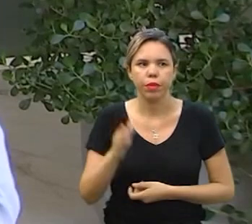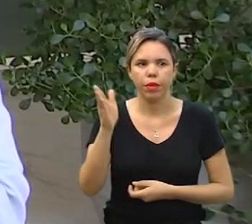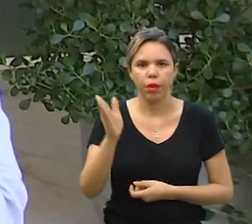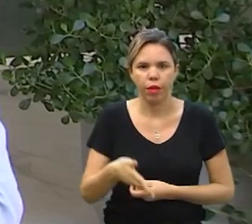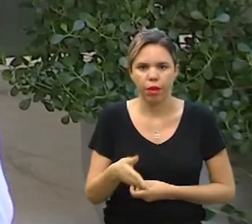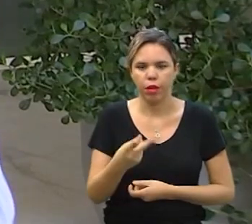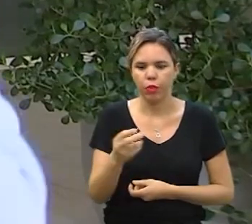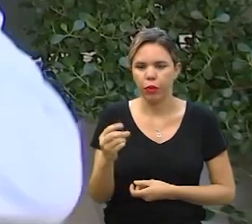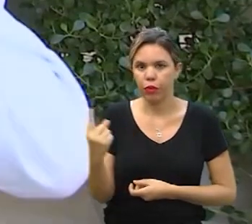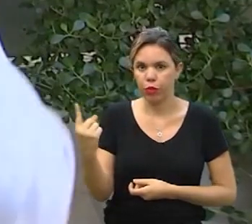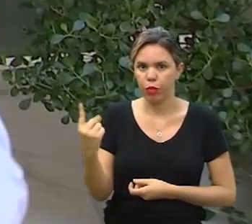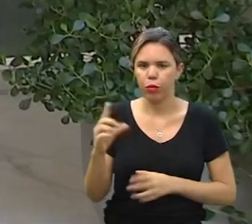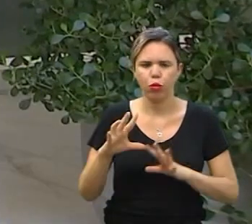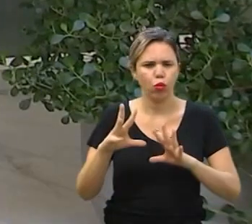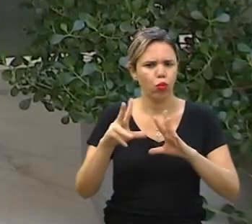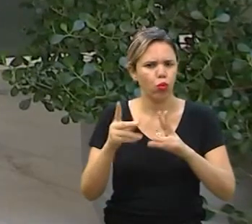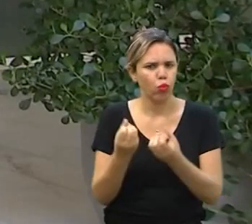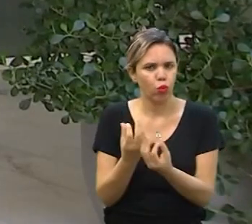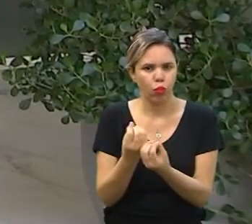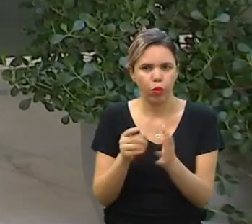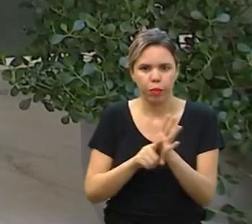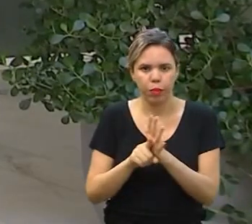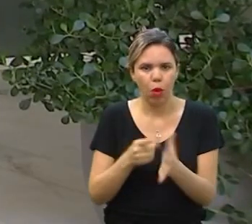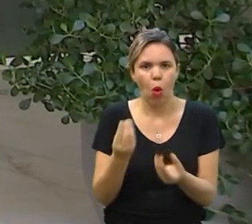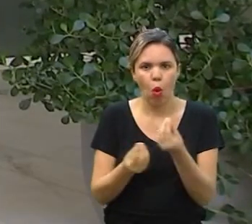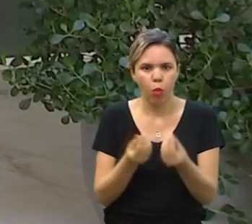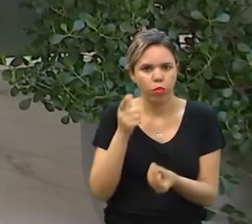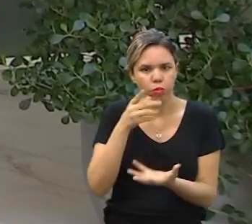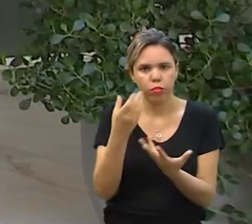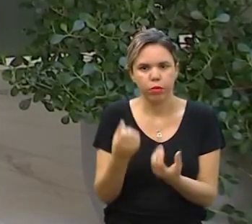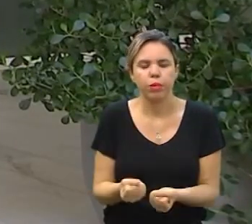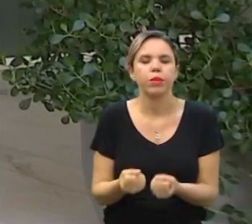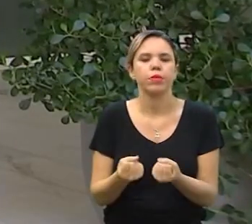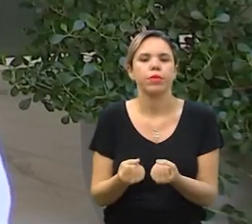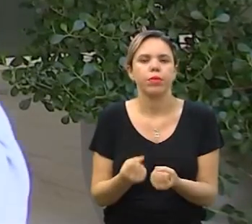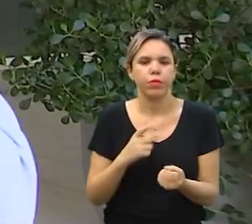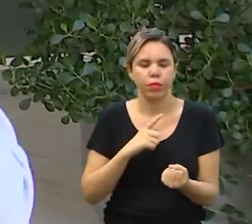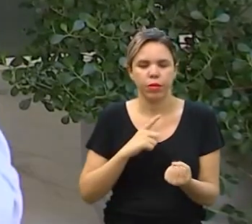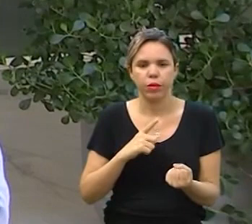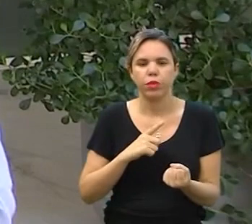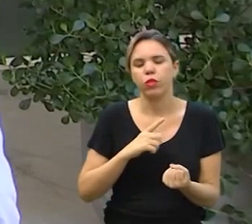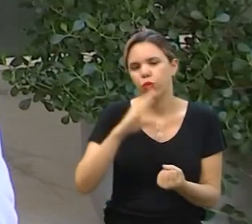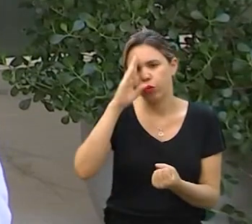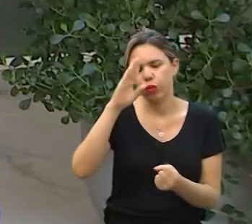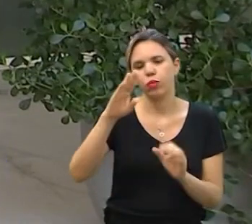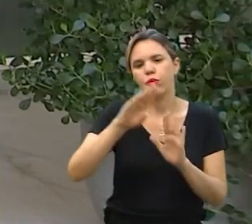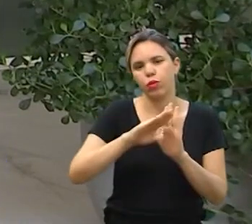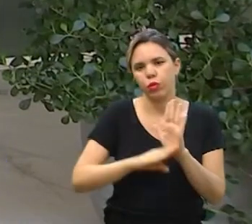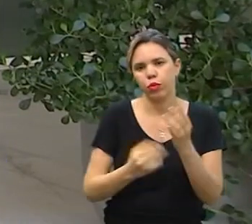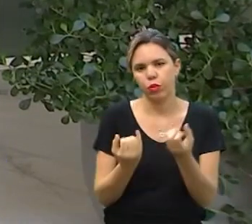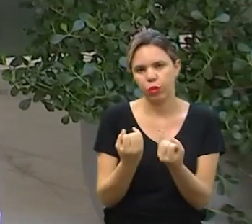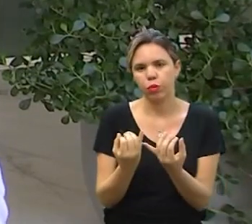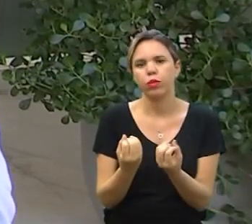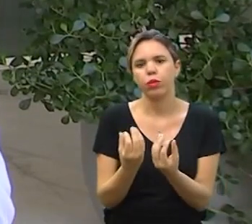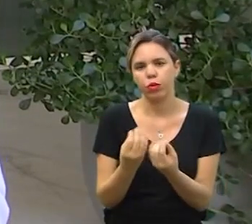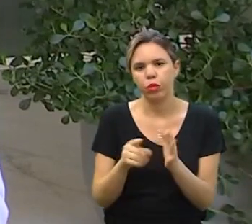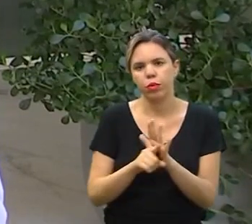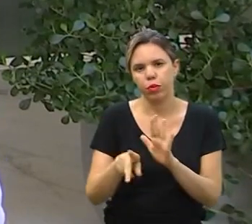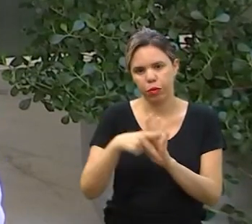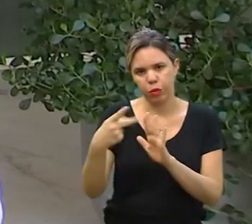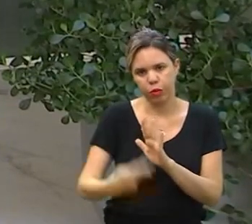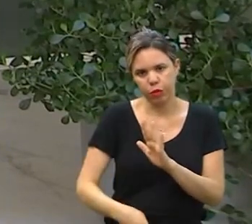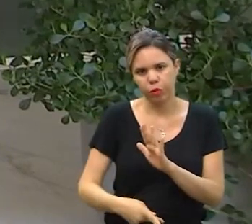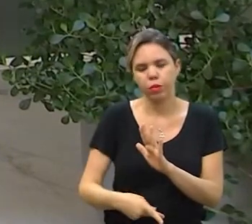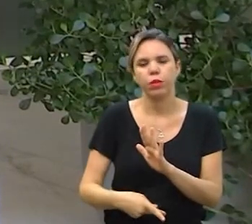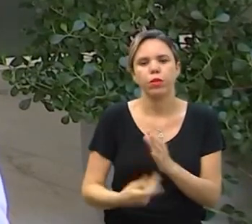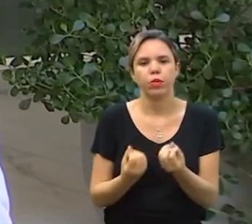campinas.sp.gov.br/Refis 2021, terão todas as informações de como aderir, tá? Lá teremos tutoriais informativos e um chat